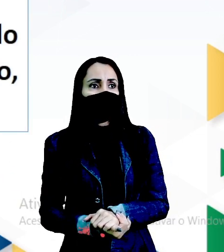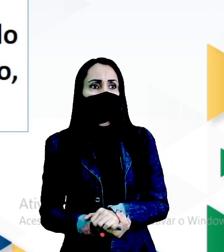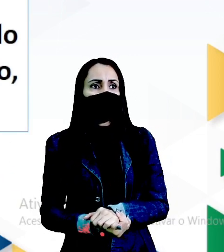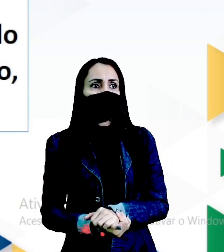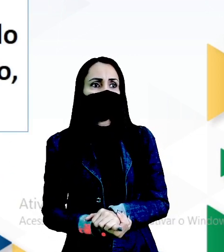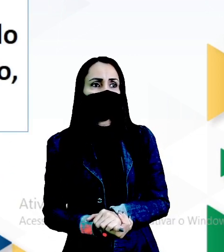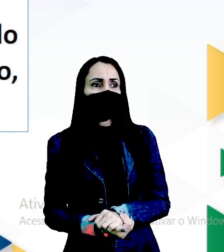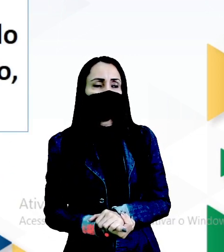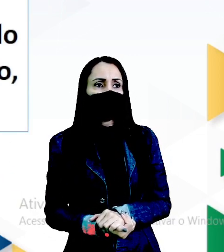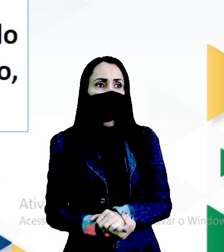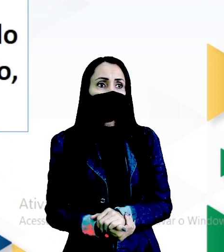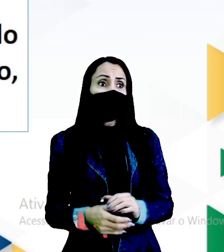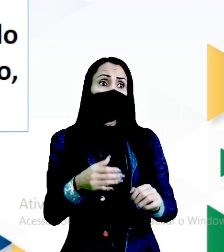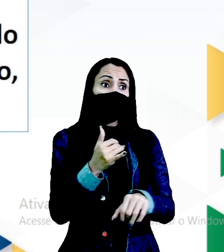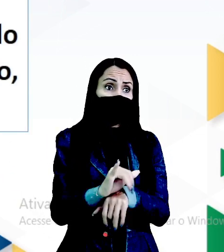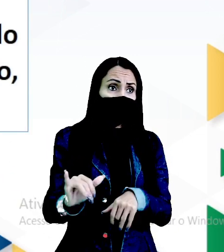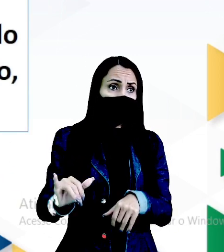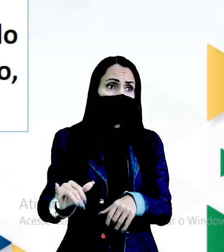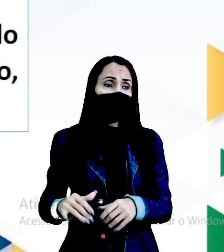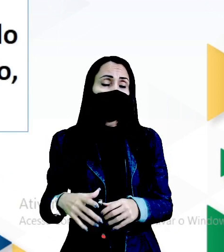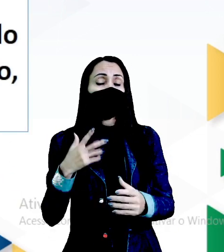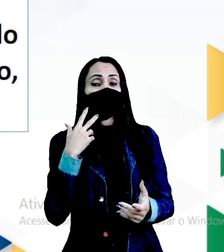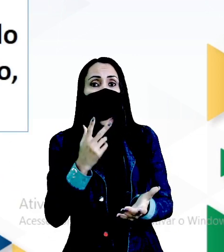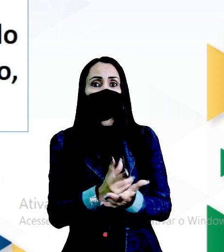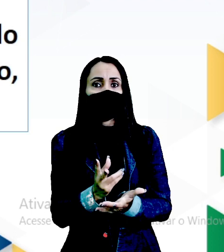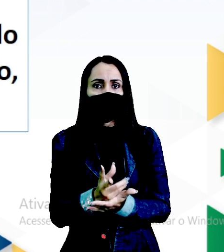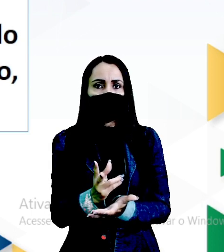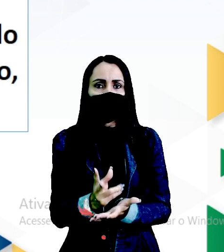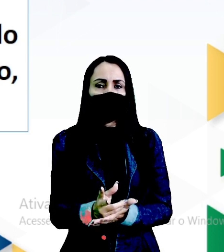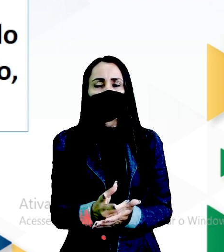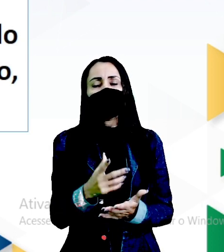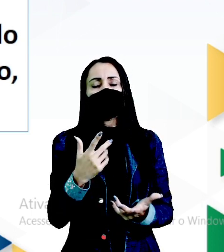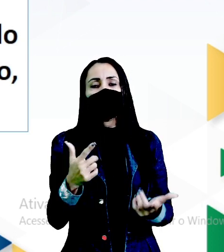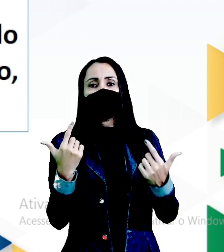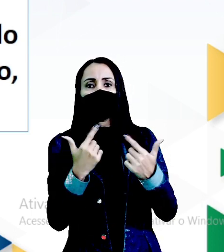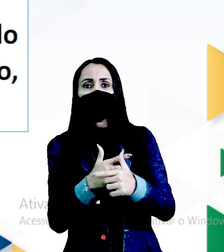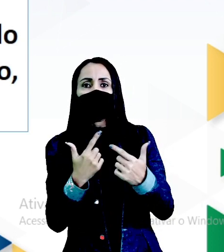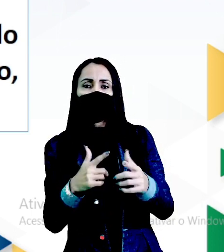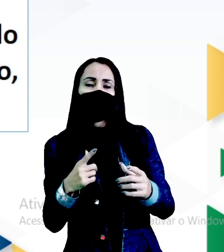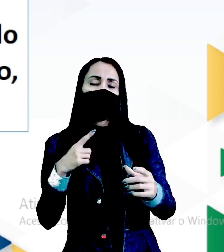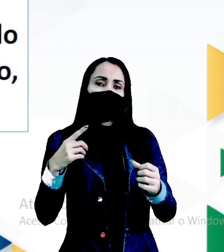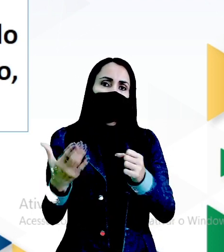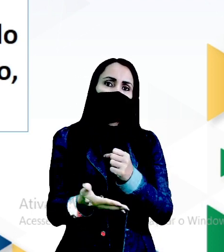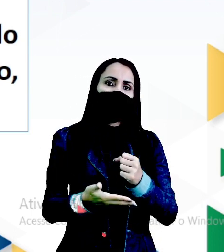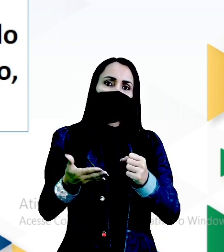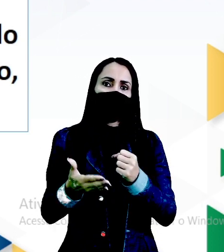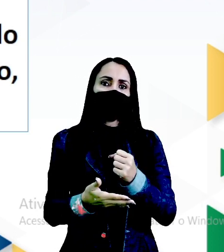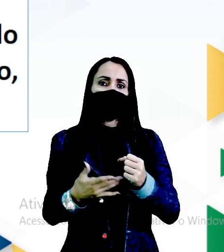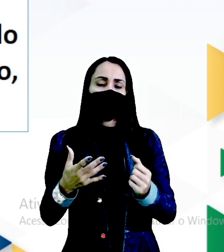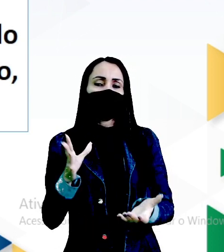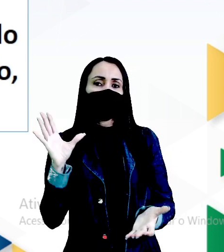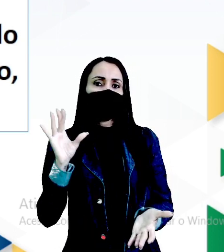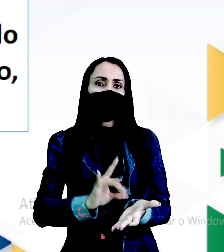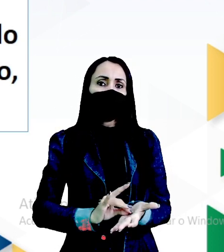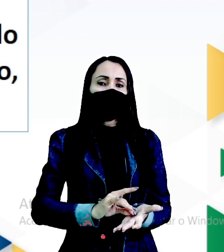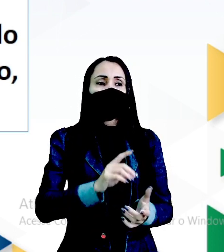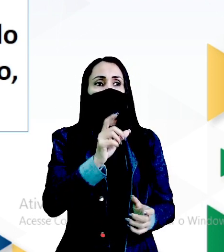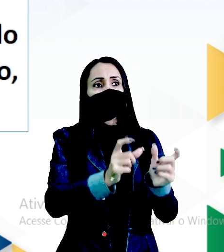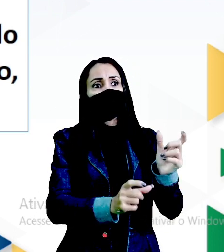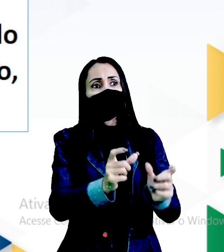o engano. Frequentemente, o cômico está baseado no fato de um ou mais personagens